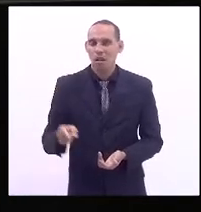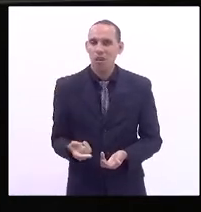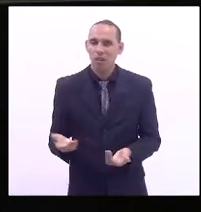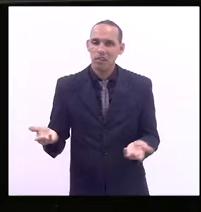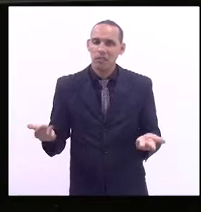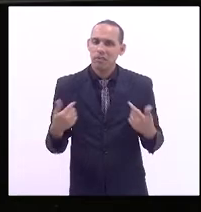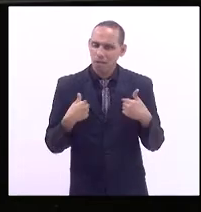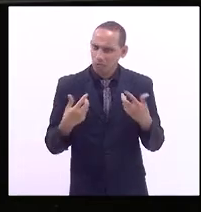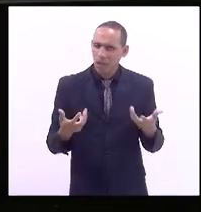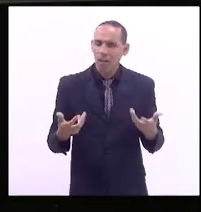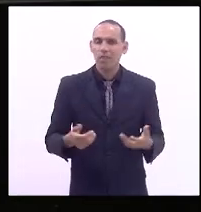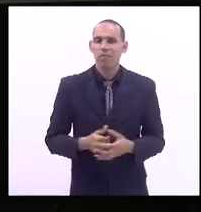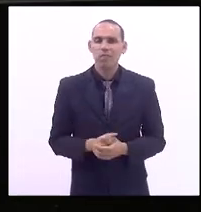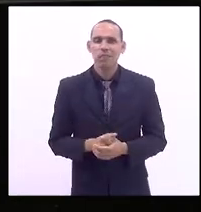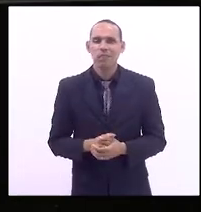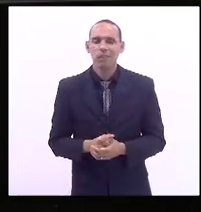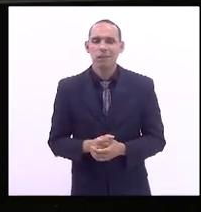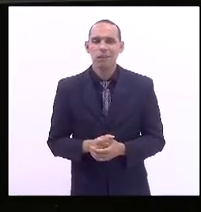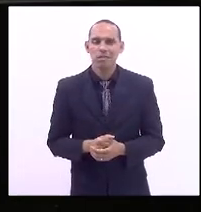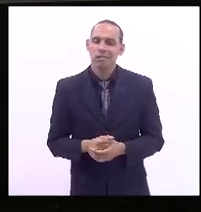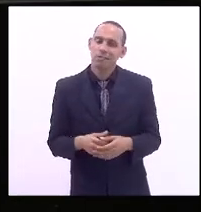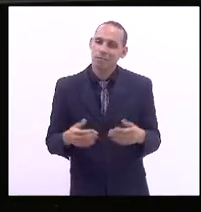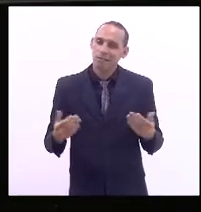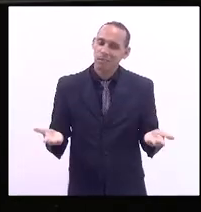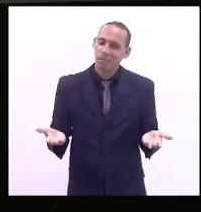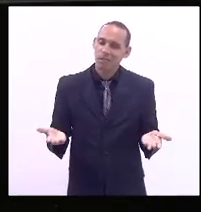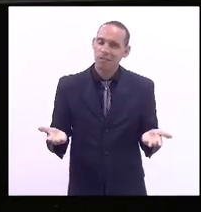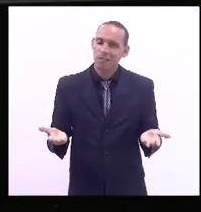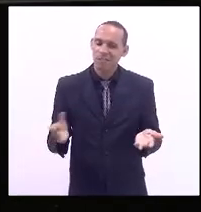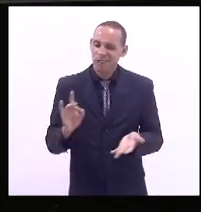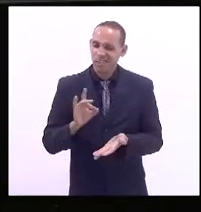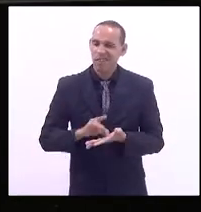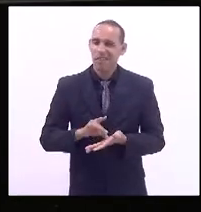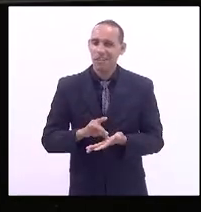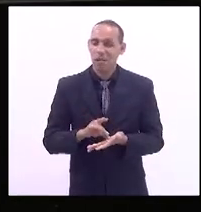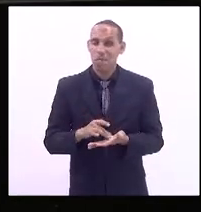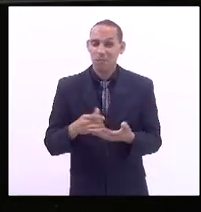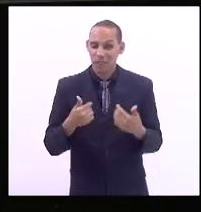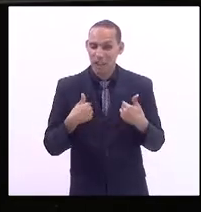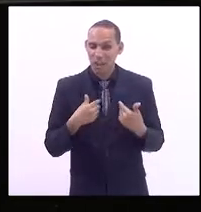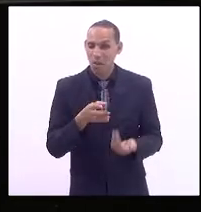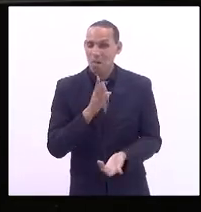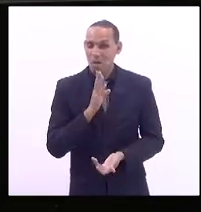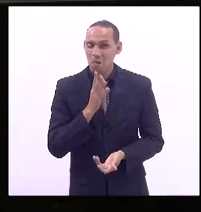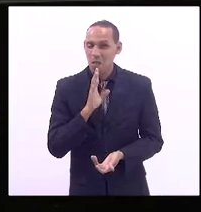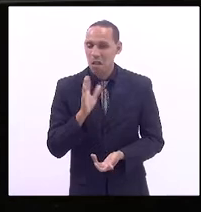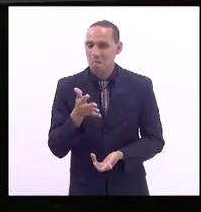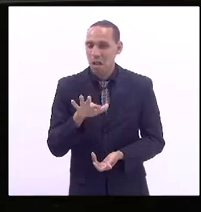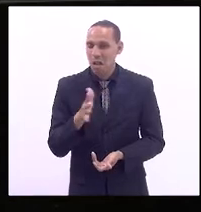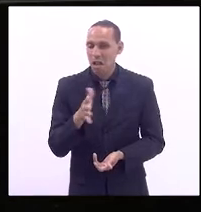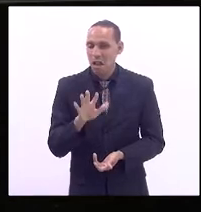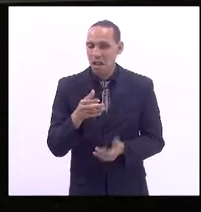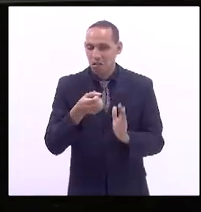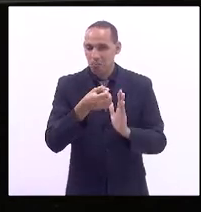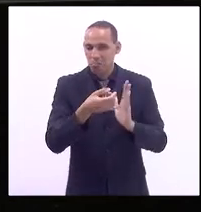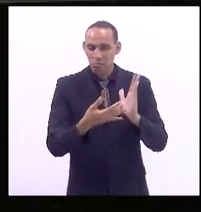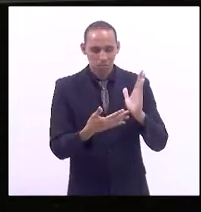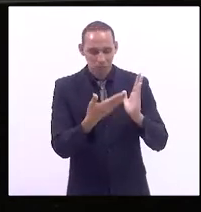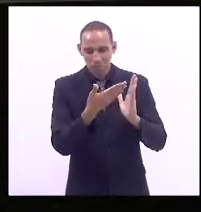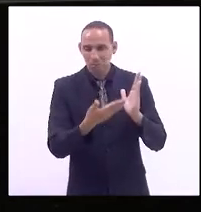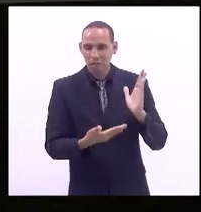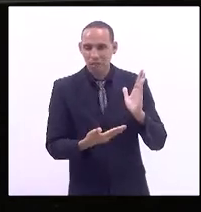querendo ou seja no fundo no fundo eu que conheço mais ou menos esta matéria